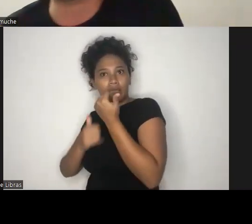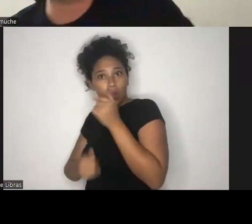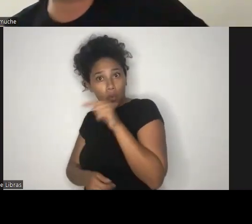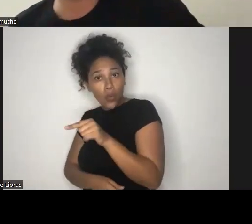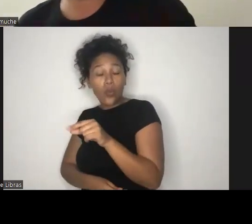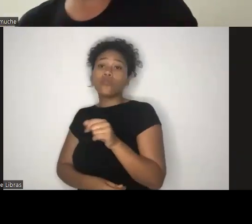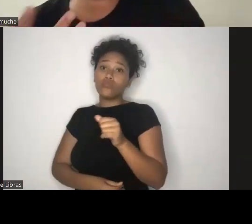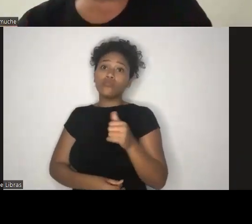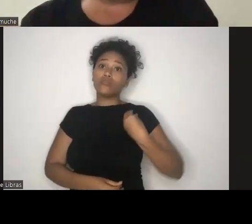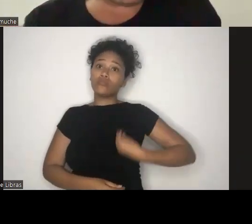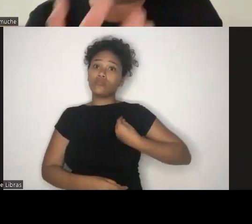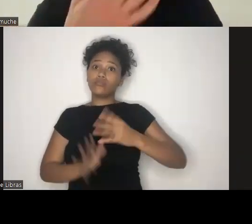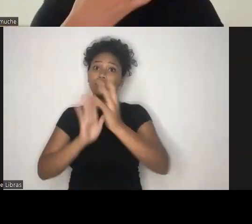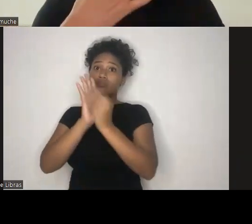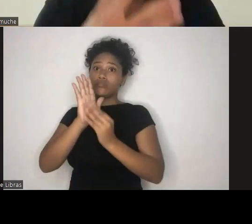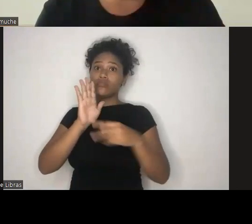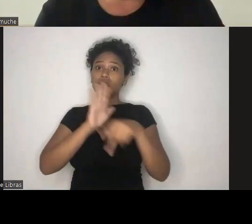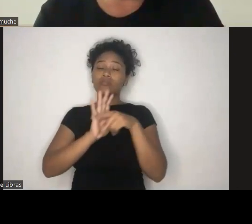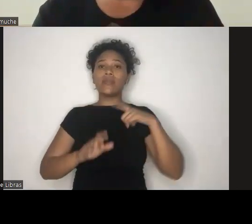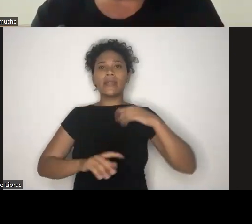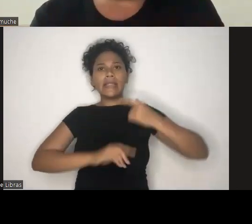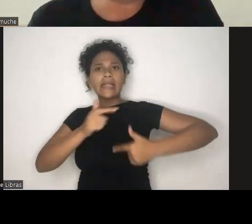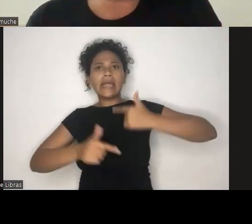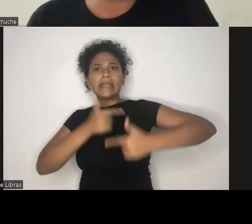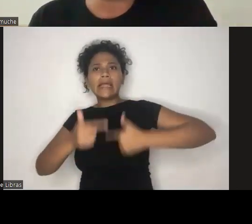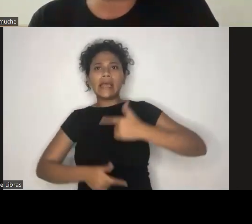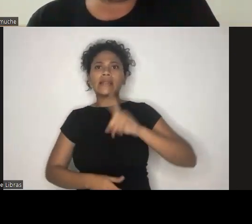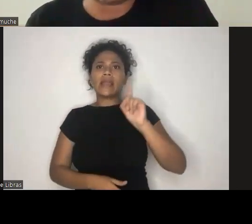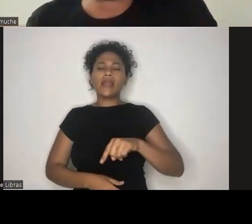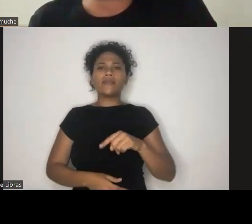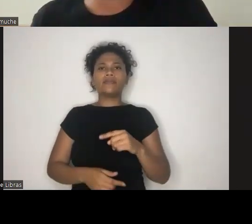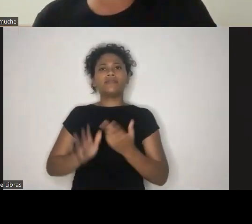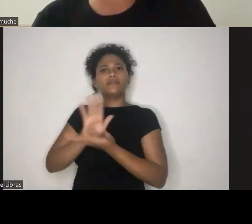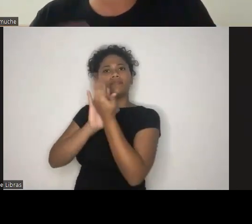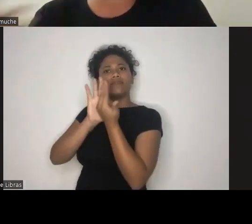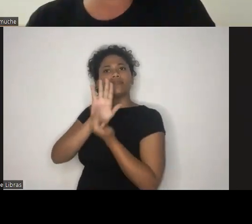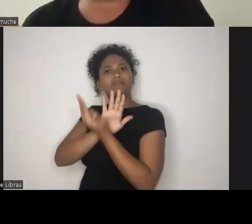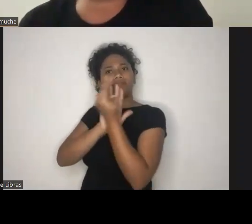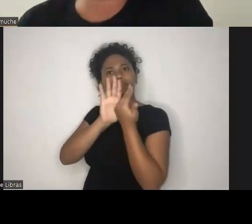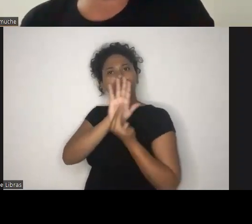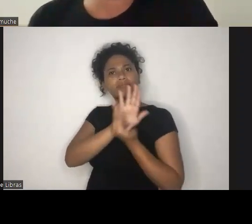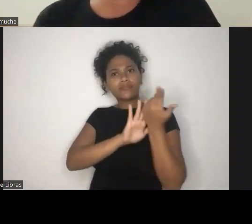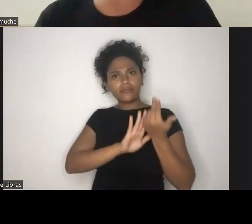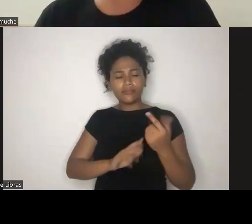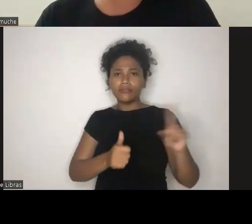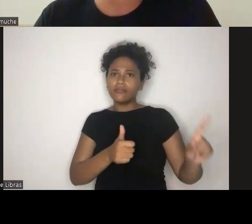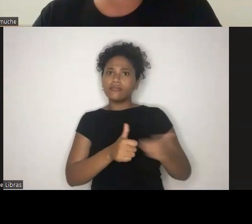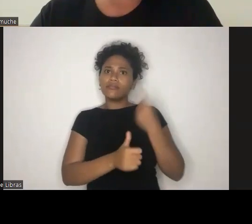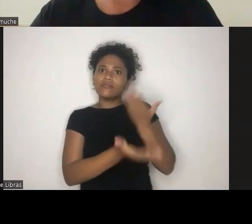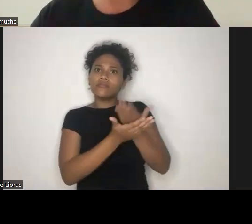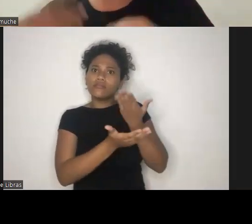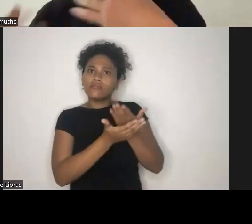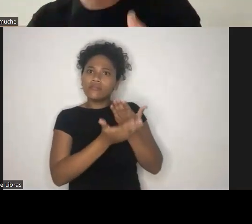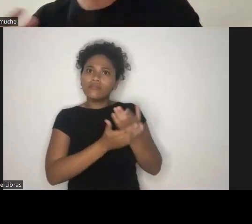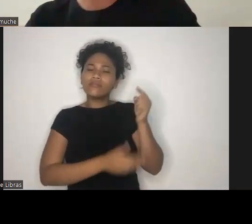esse conteúdo para ser trabalhado em desenhos monocromáticos para se fazer o primeiro estudo da volumetria